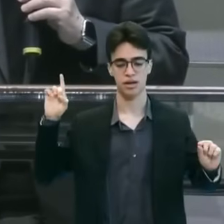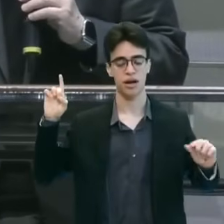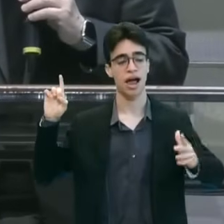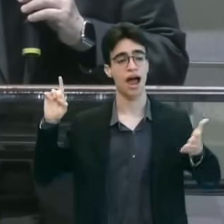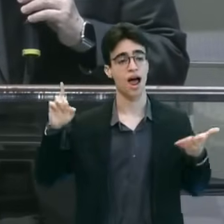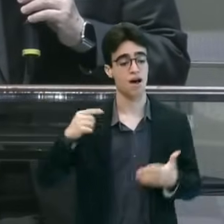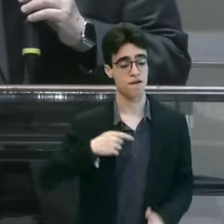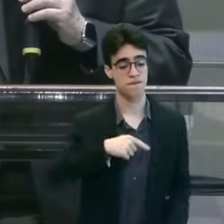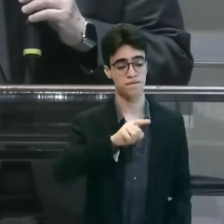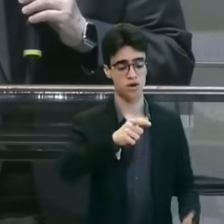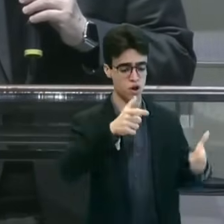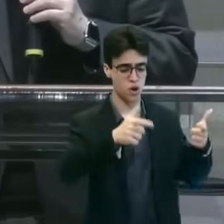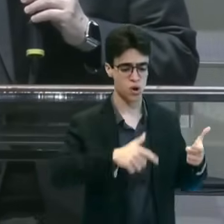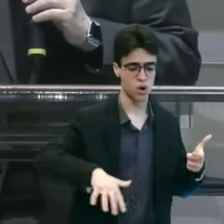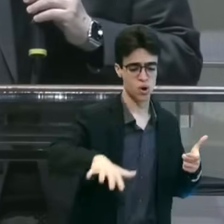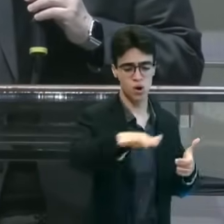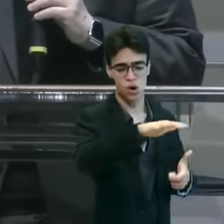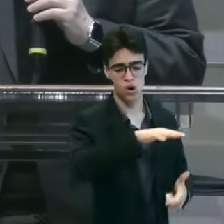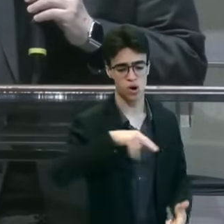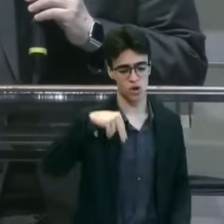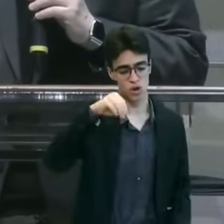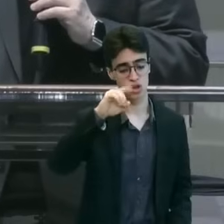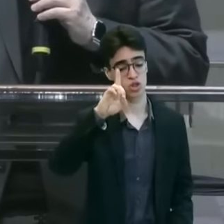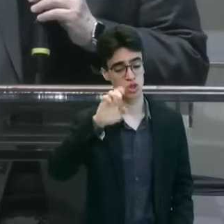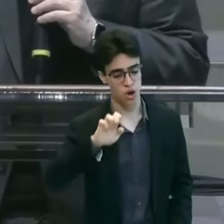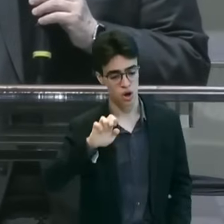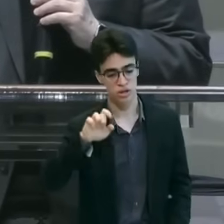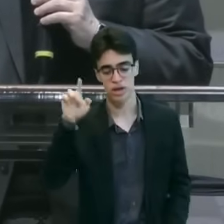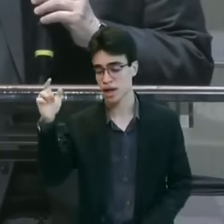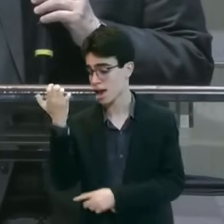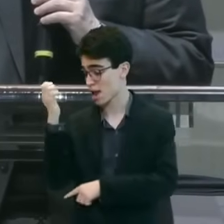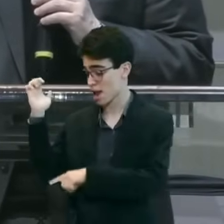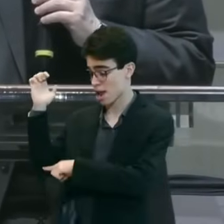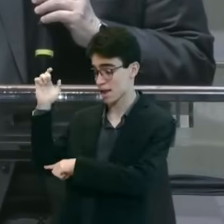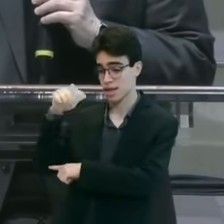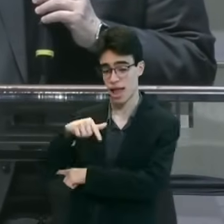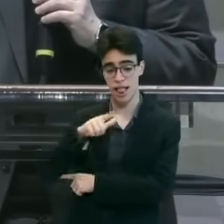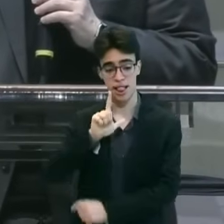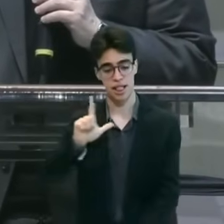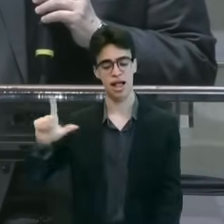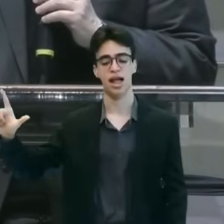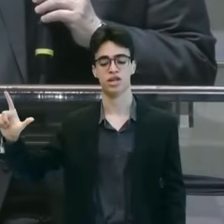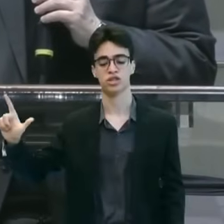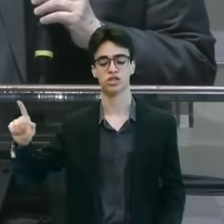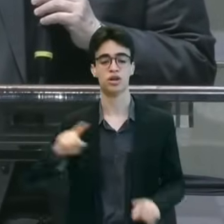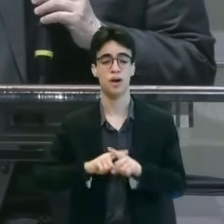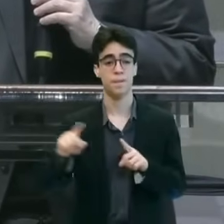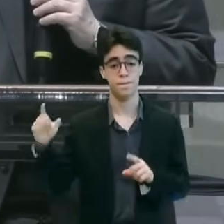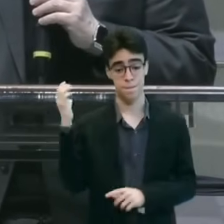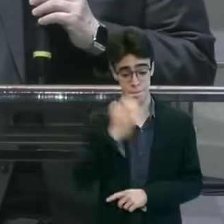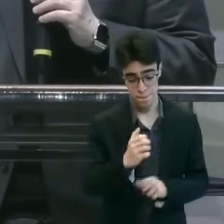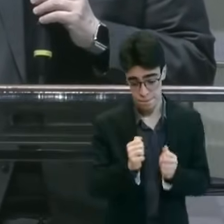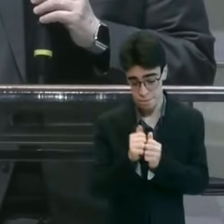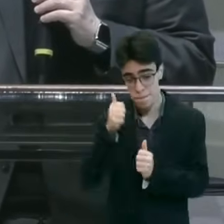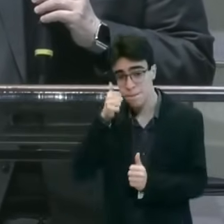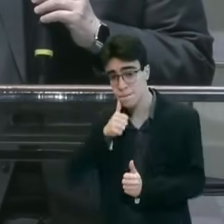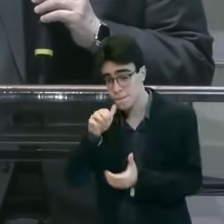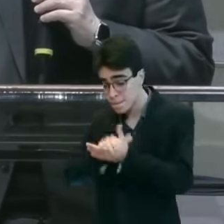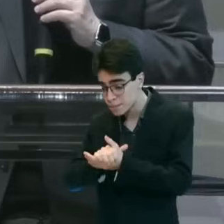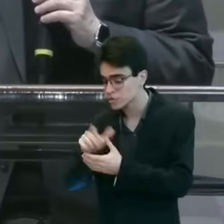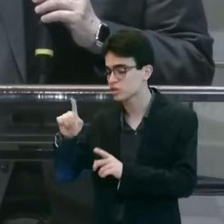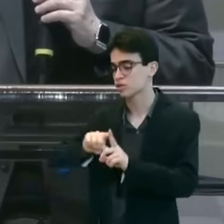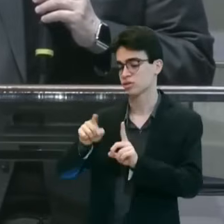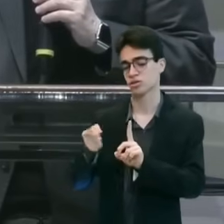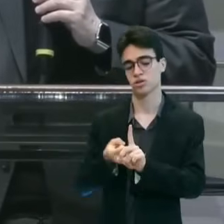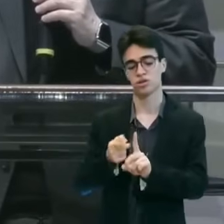foi morar na região de Nod, que fica a leste do Éden. E Caim e a sua mulher tiveram um filho, e lhe deram o